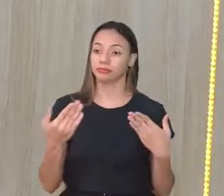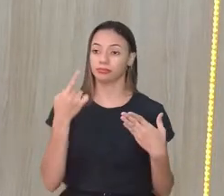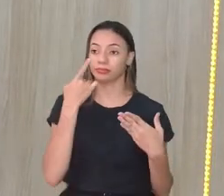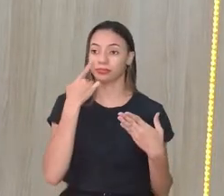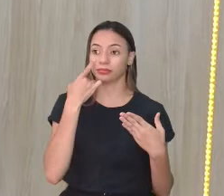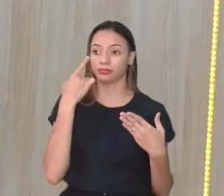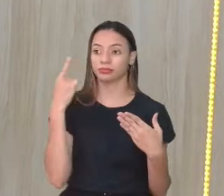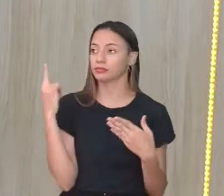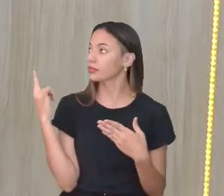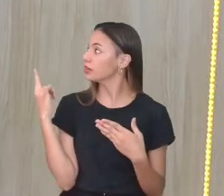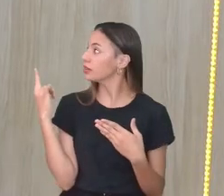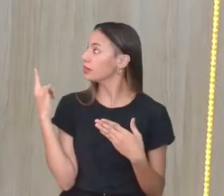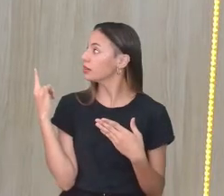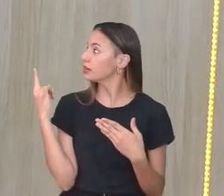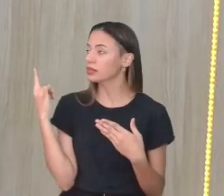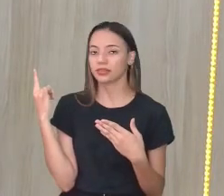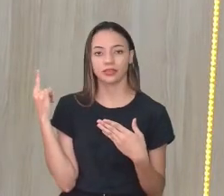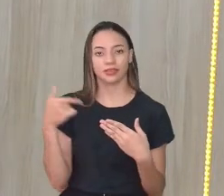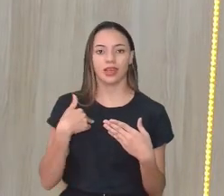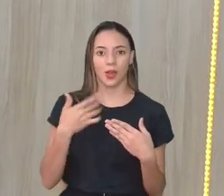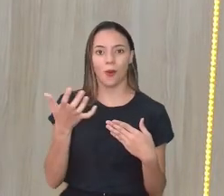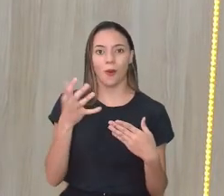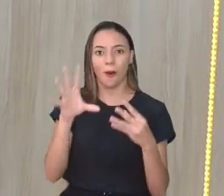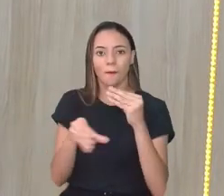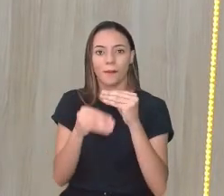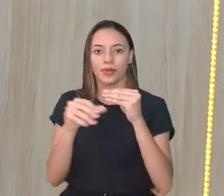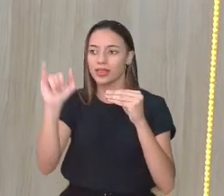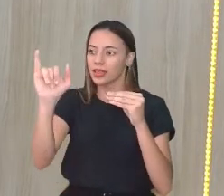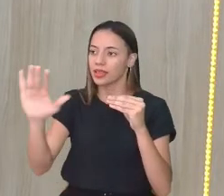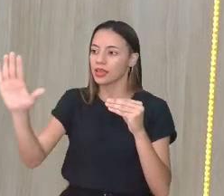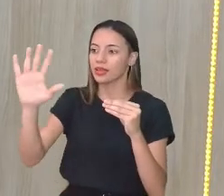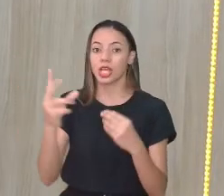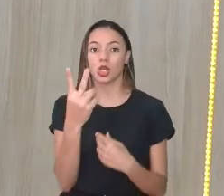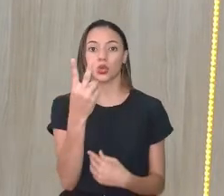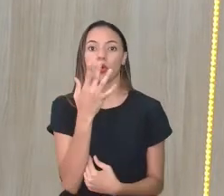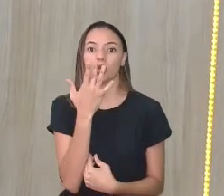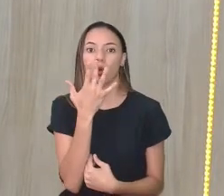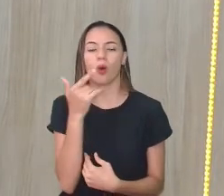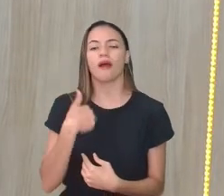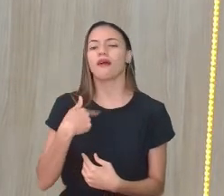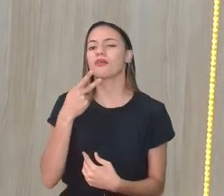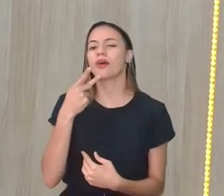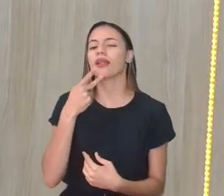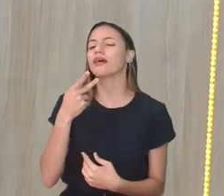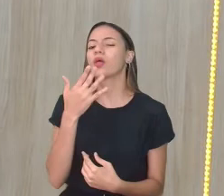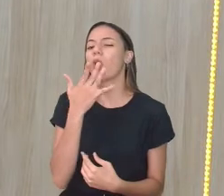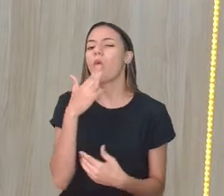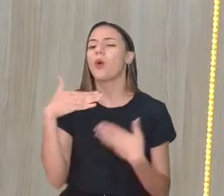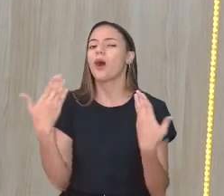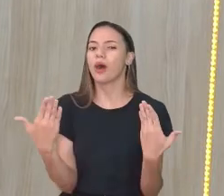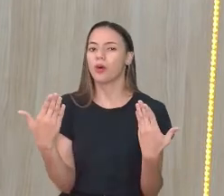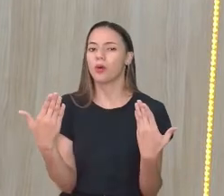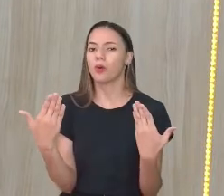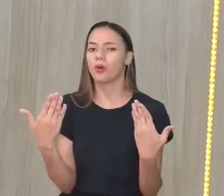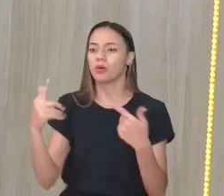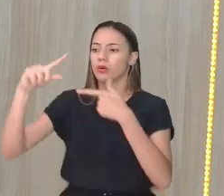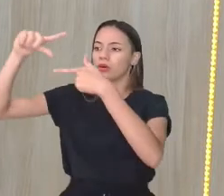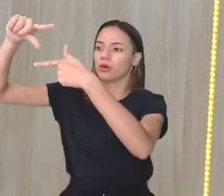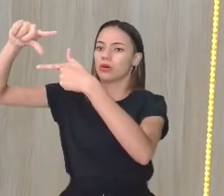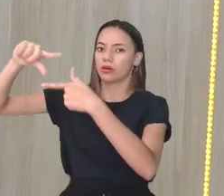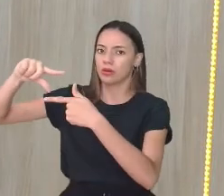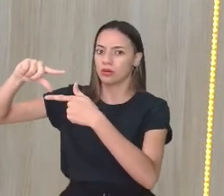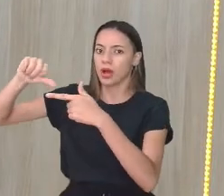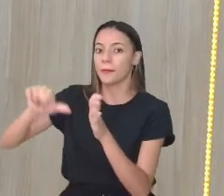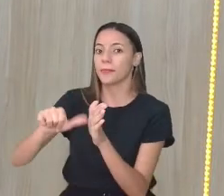eu trouxe até com a figura em 2 cores. Eu estou falando de qual? Dessas cores, desses 2 primeiros ou